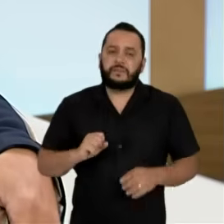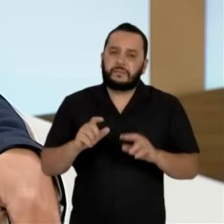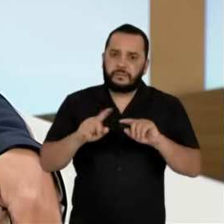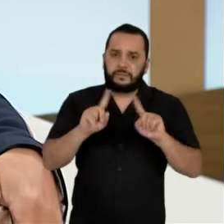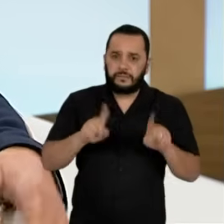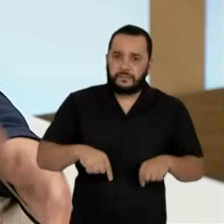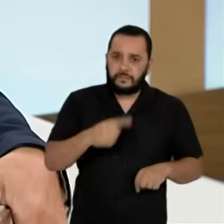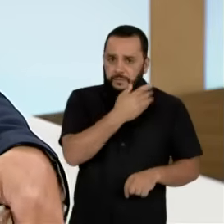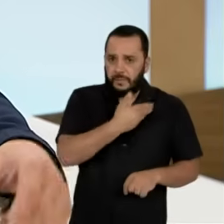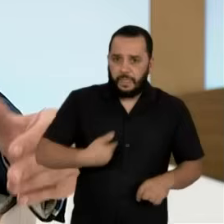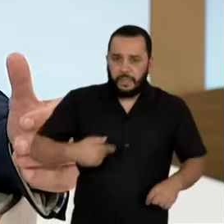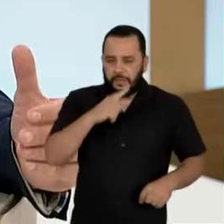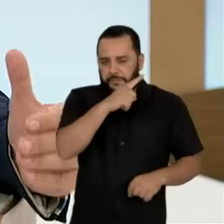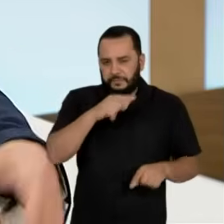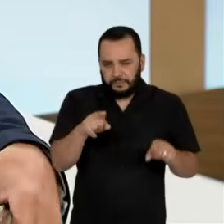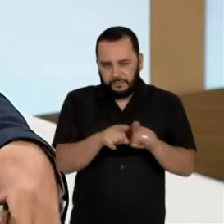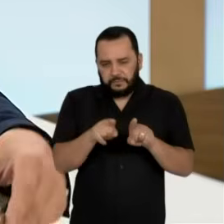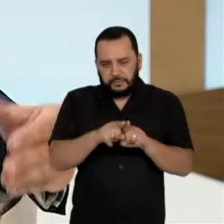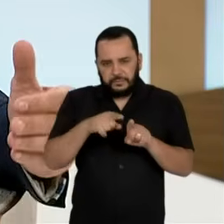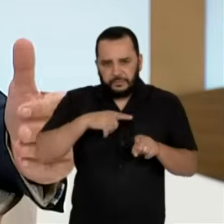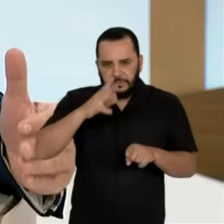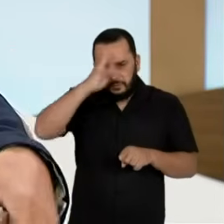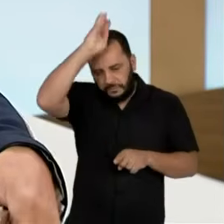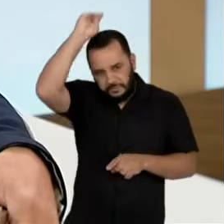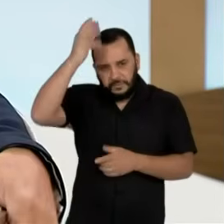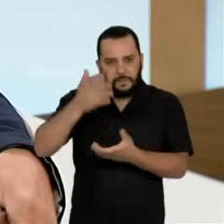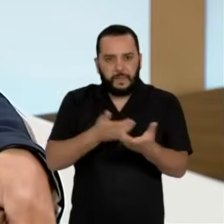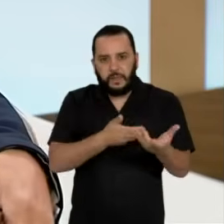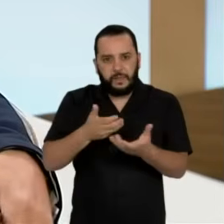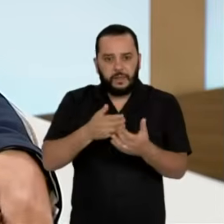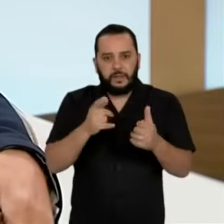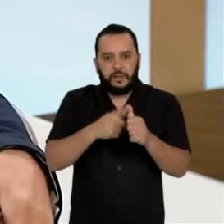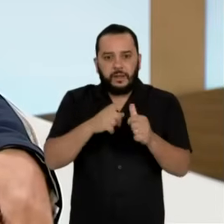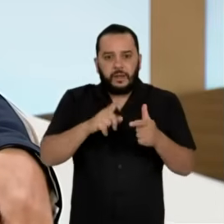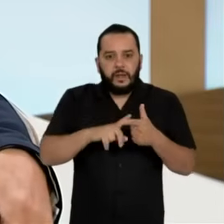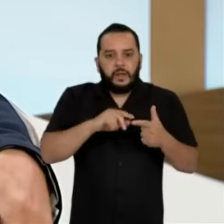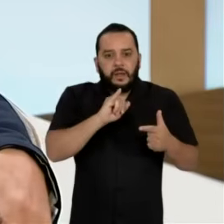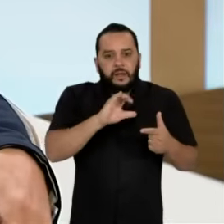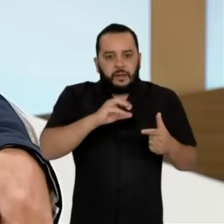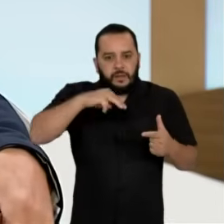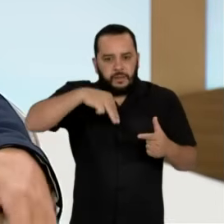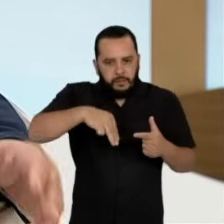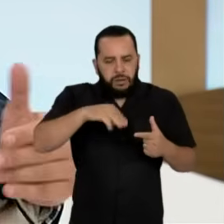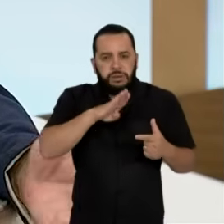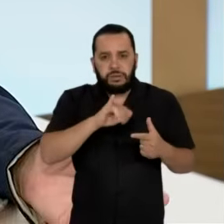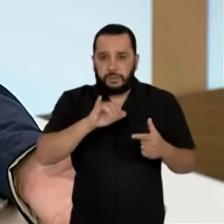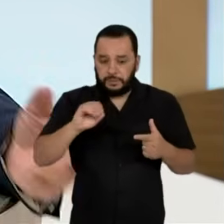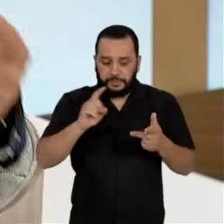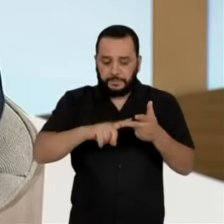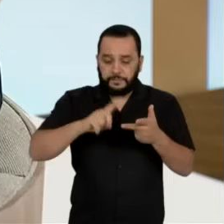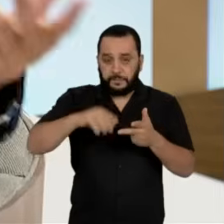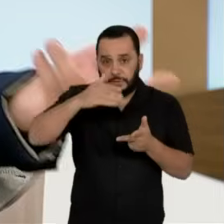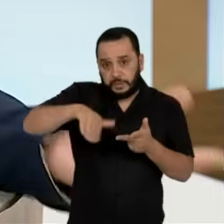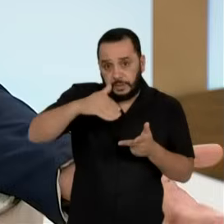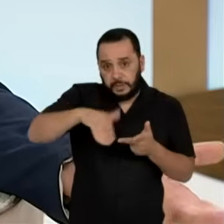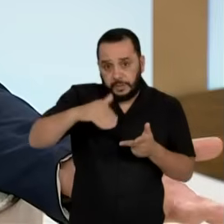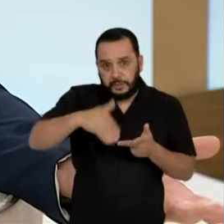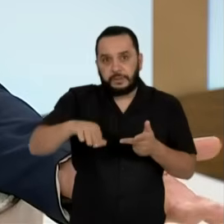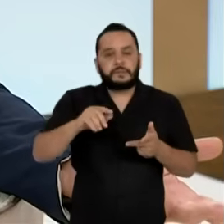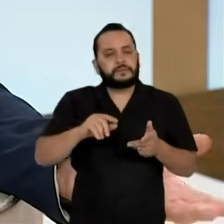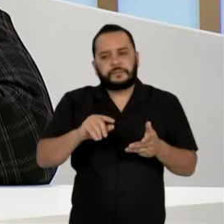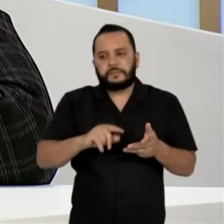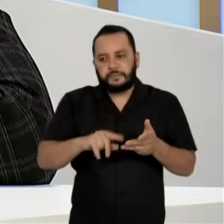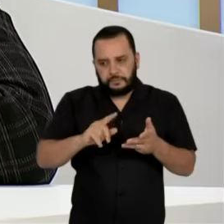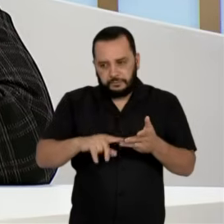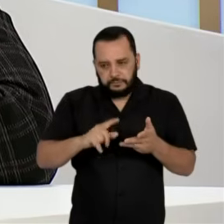públicos, bombeiros, pessoal do IBAMA, do ICMBio, das secretarias que estão lá, a Secretaria de Meio Ambiente, acho que tem 1 ou 2